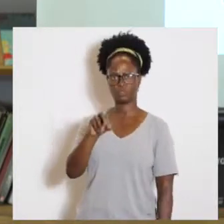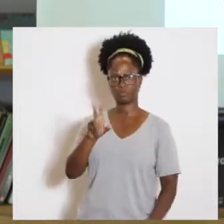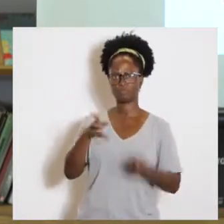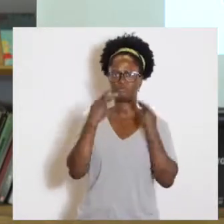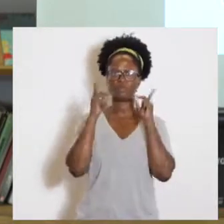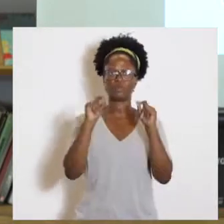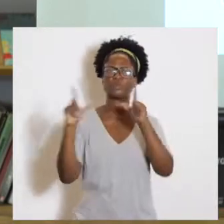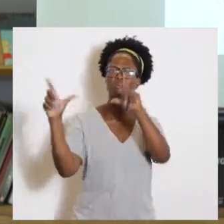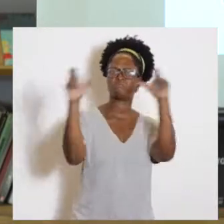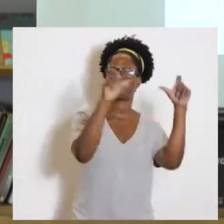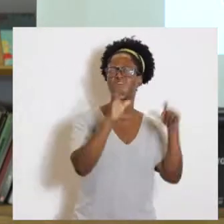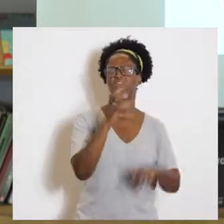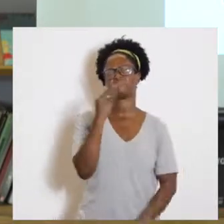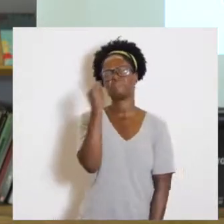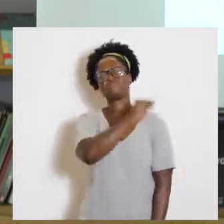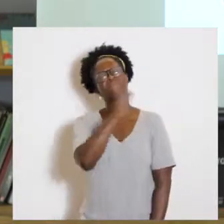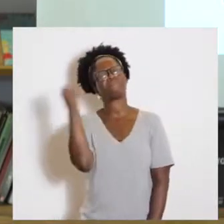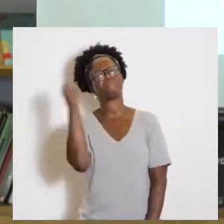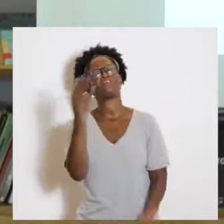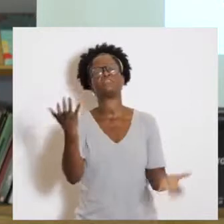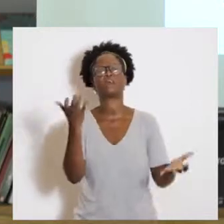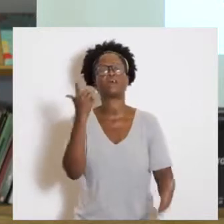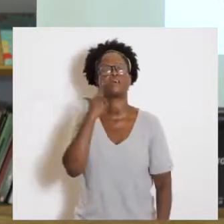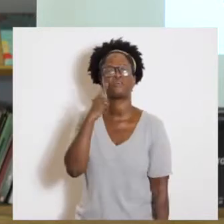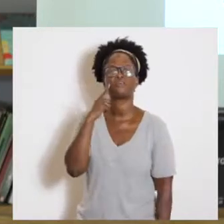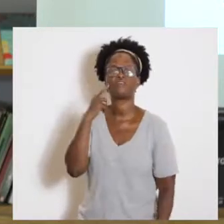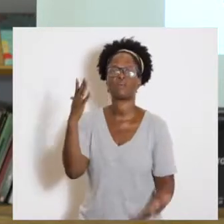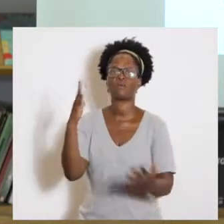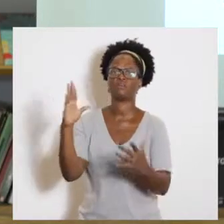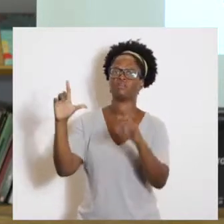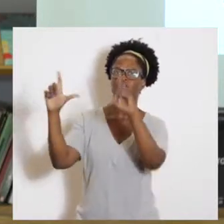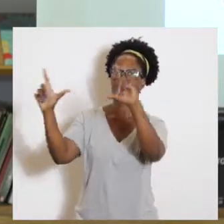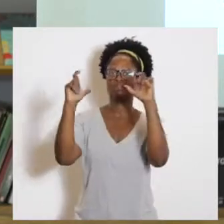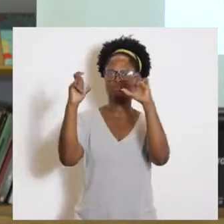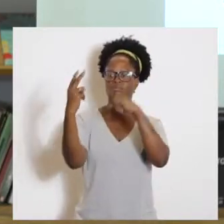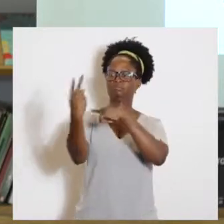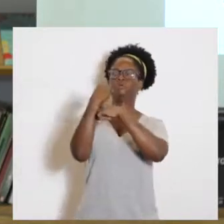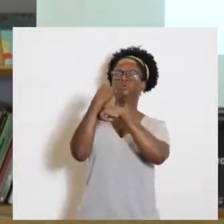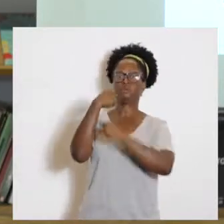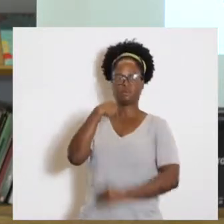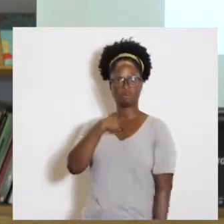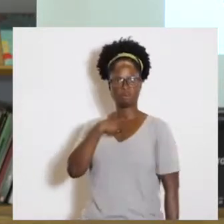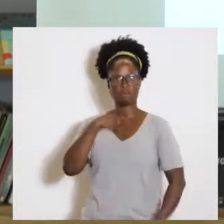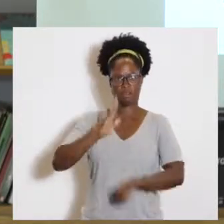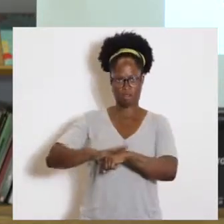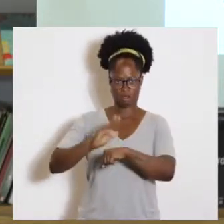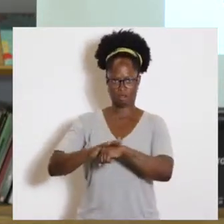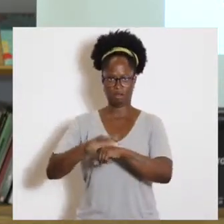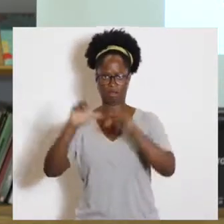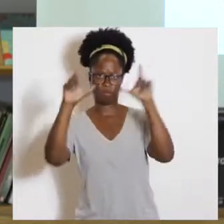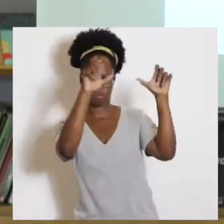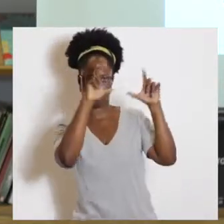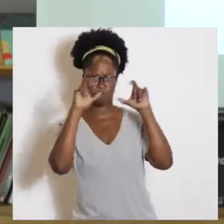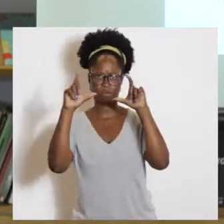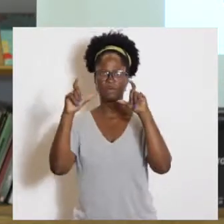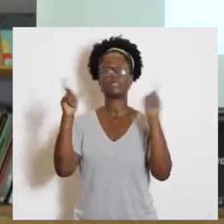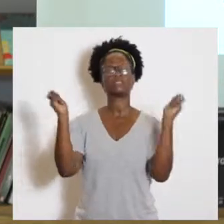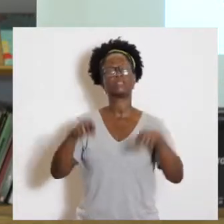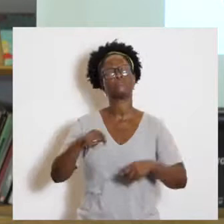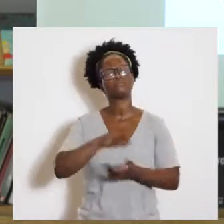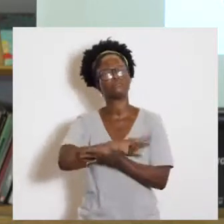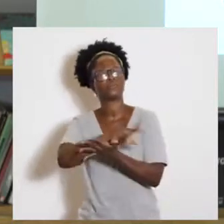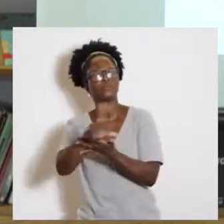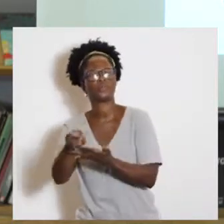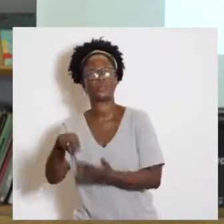que tirar foto é fácil quero ver que se retrata e é isso ea gente pensar as possibilidades que